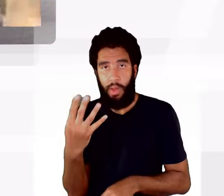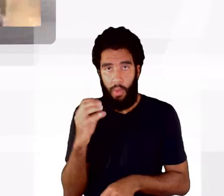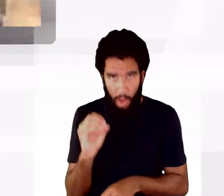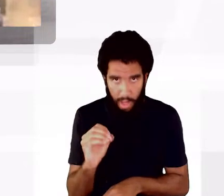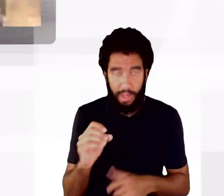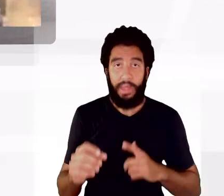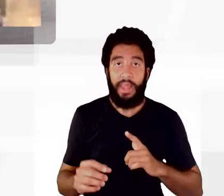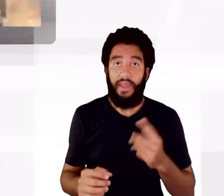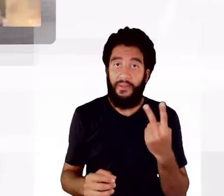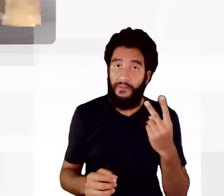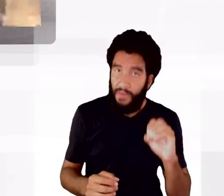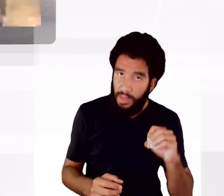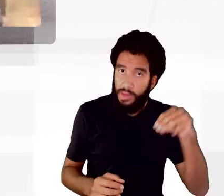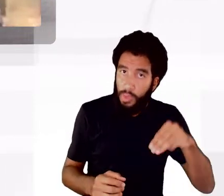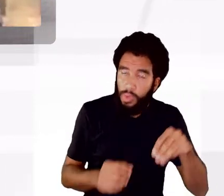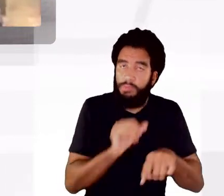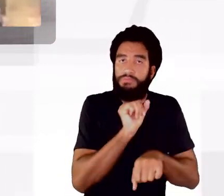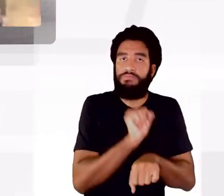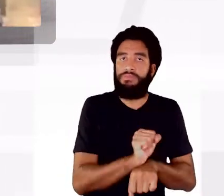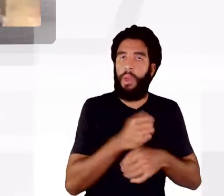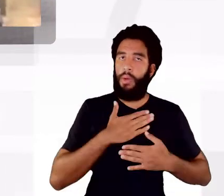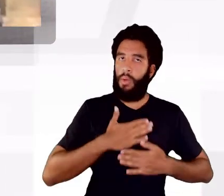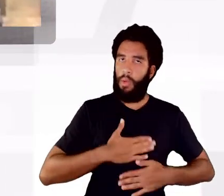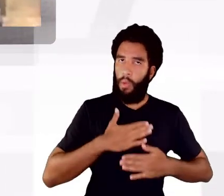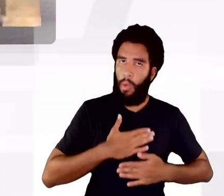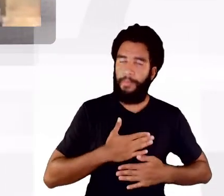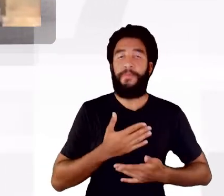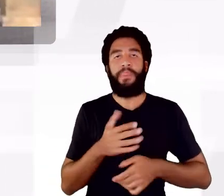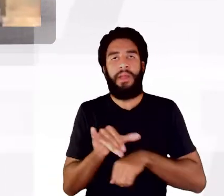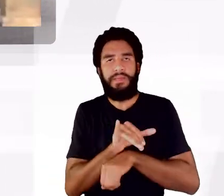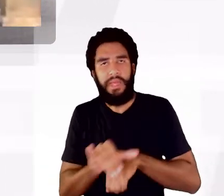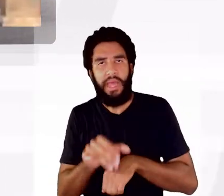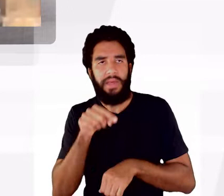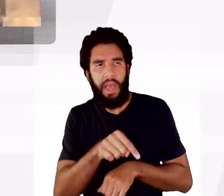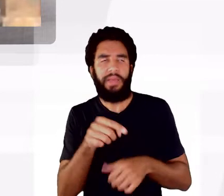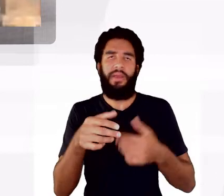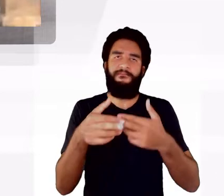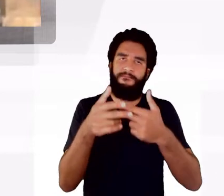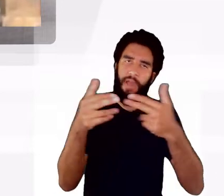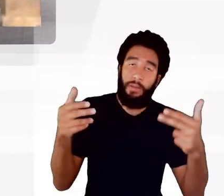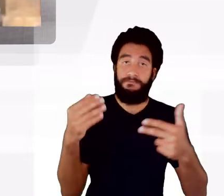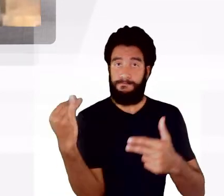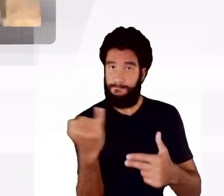e 40 de trabalho, 20 minutos de pausa. Essa, dentre outras medidas, são